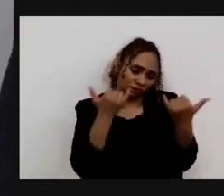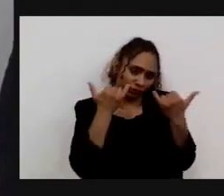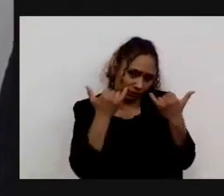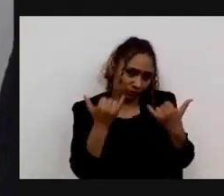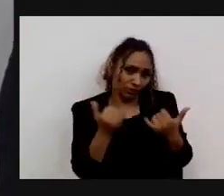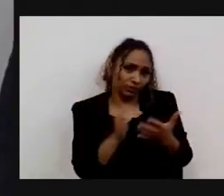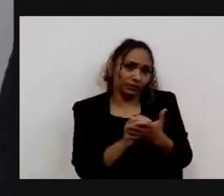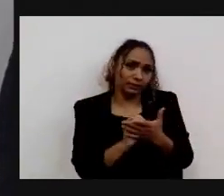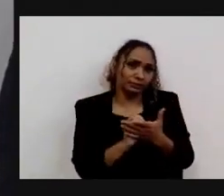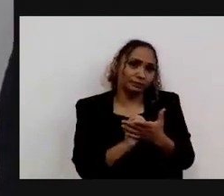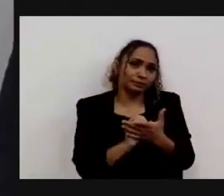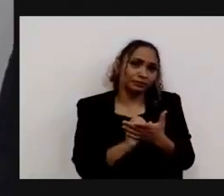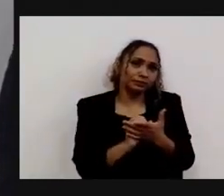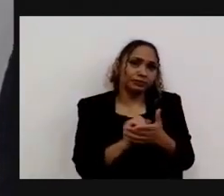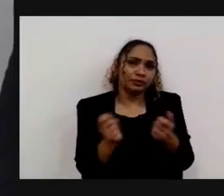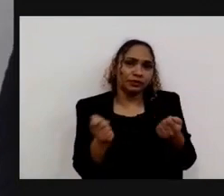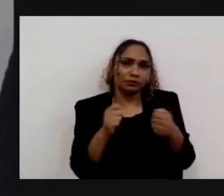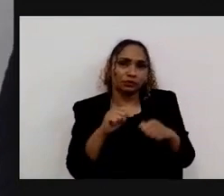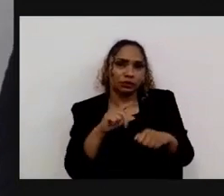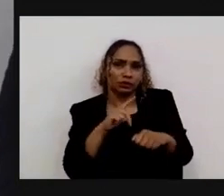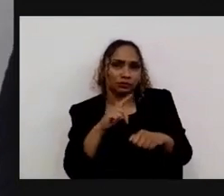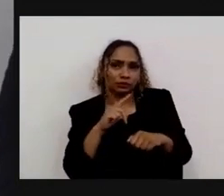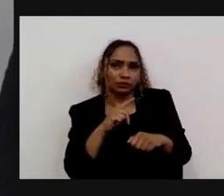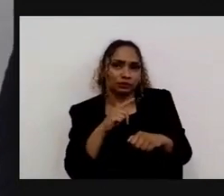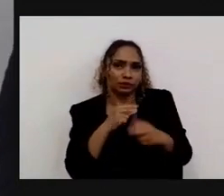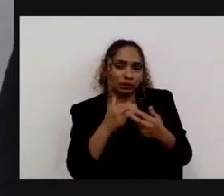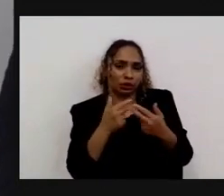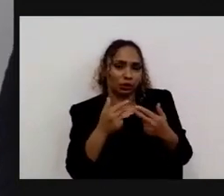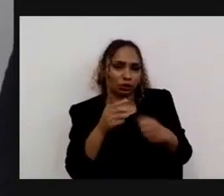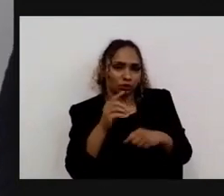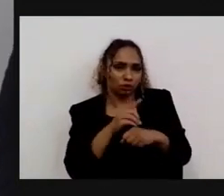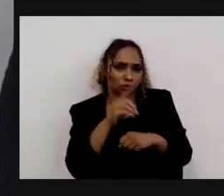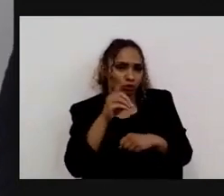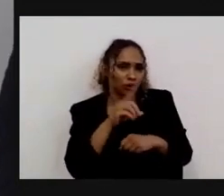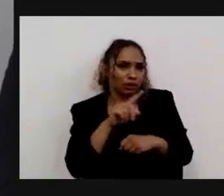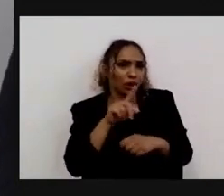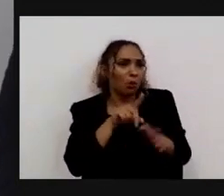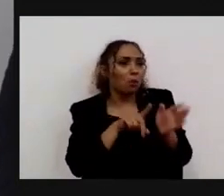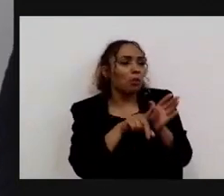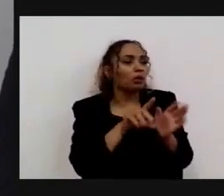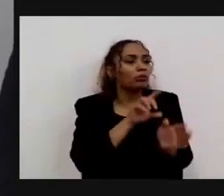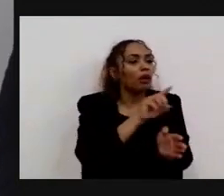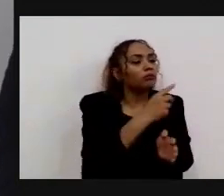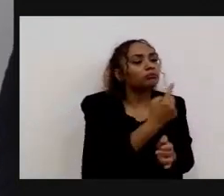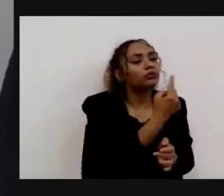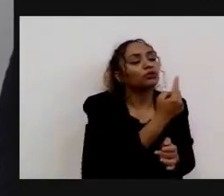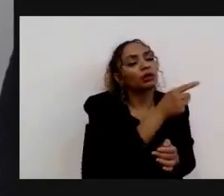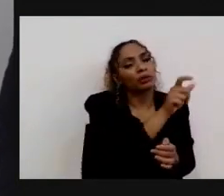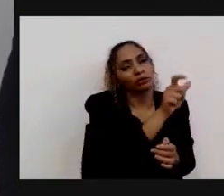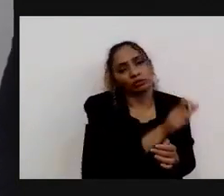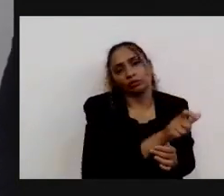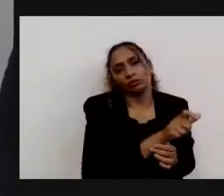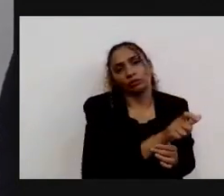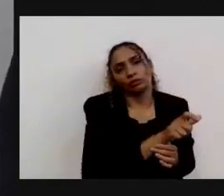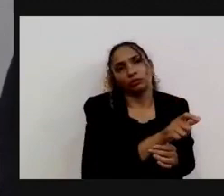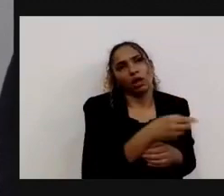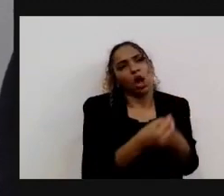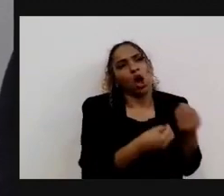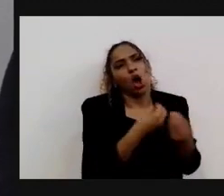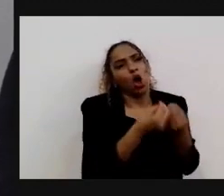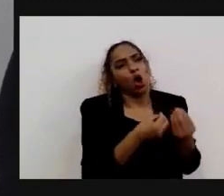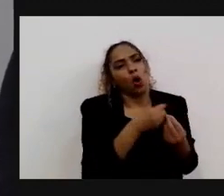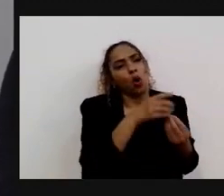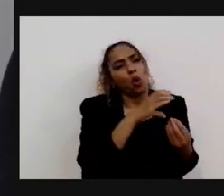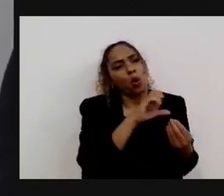a gente por exemplo uma coisa que eu fiz no doutorado foi não perguntar individualmente para as pessoas como